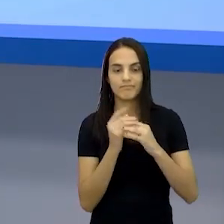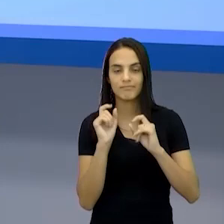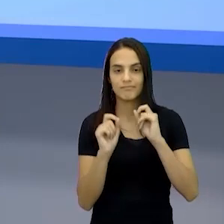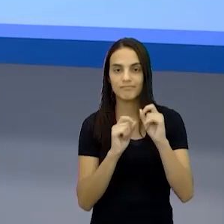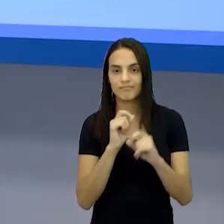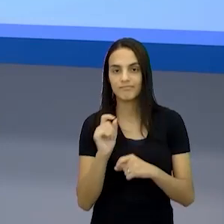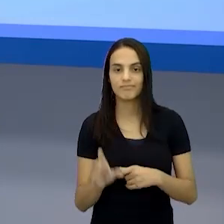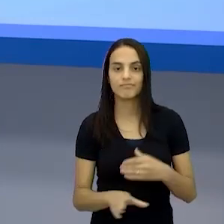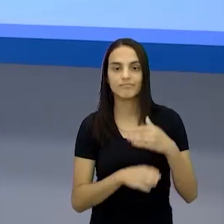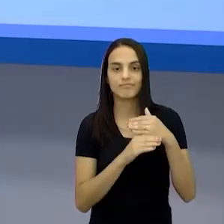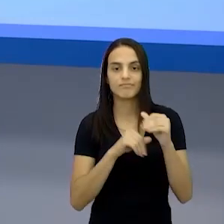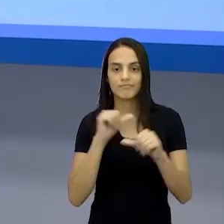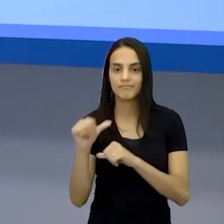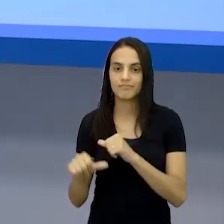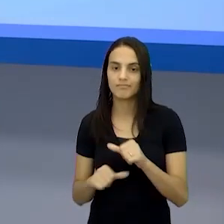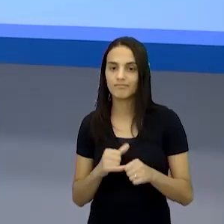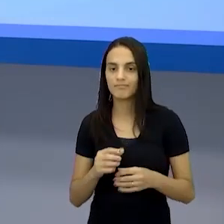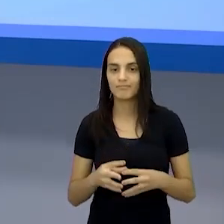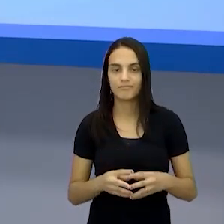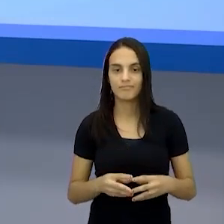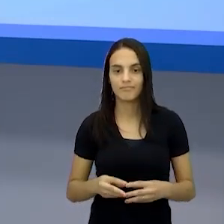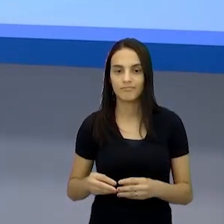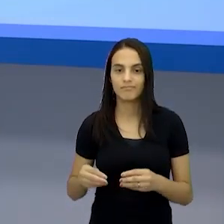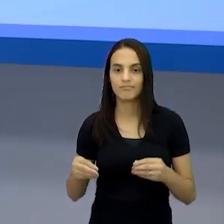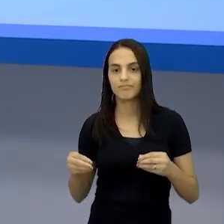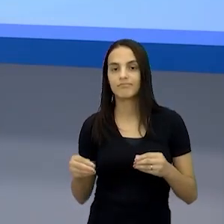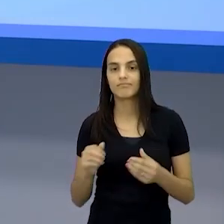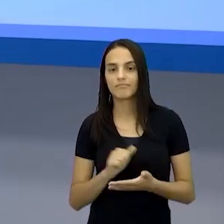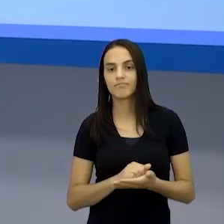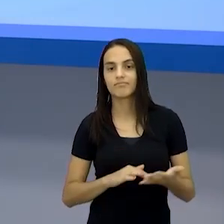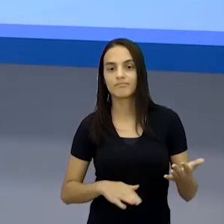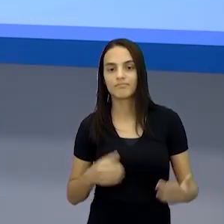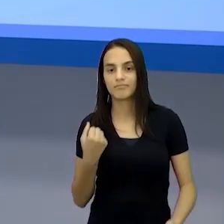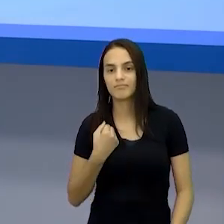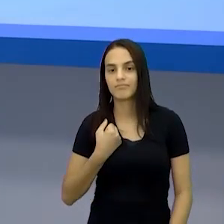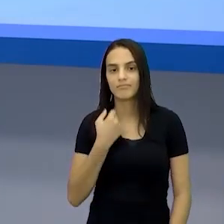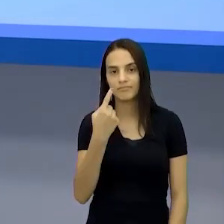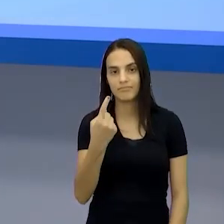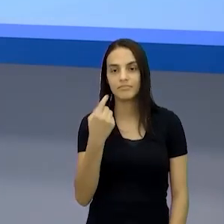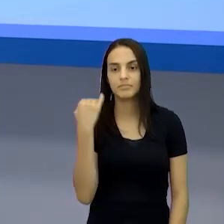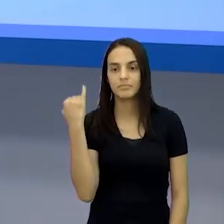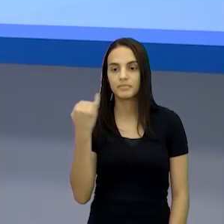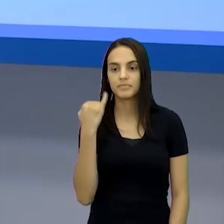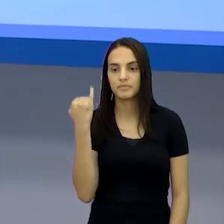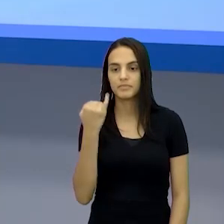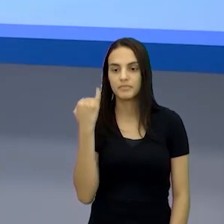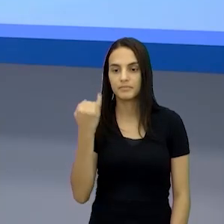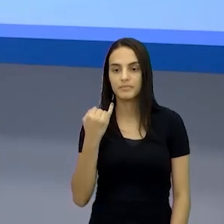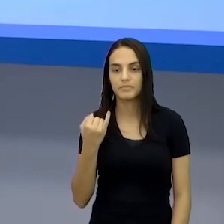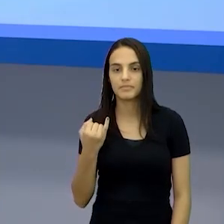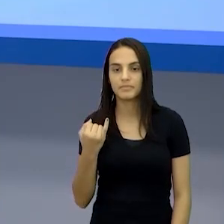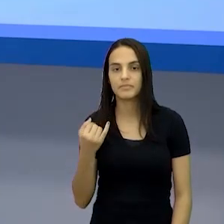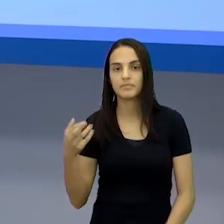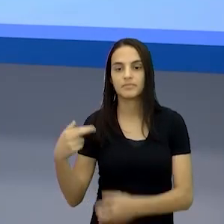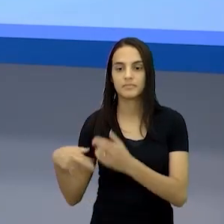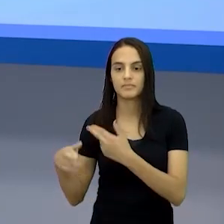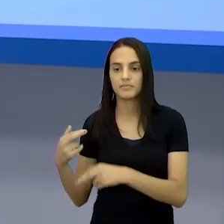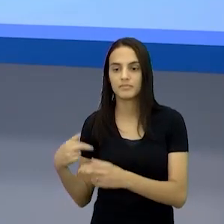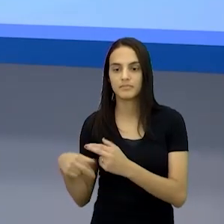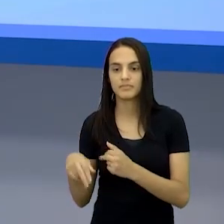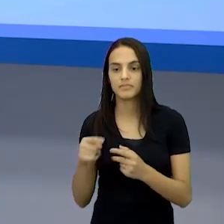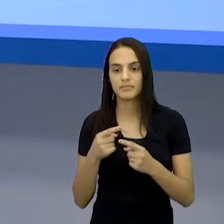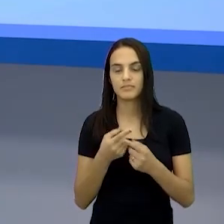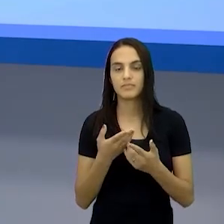componente transformações do solo, que está na atividade 1, né, a importância dessa relação que